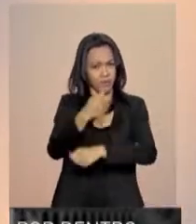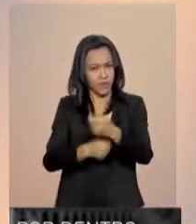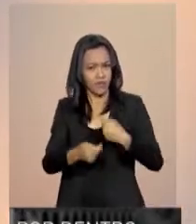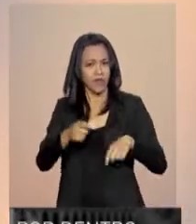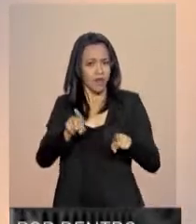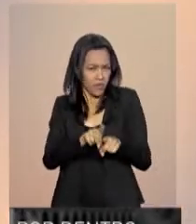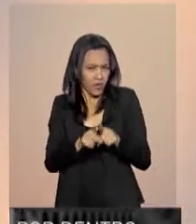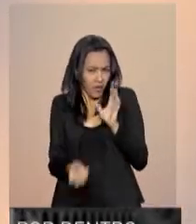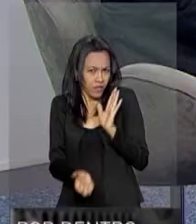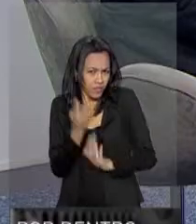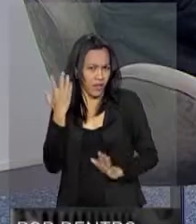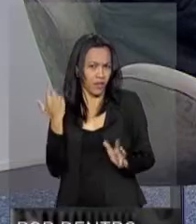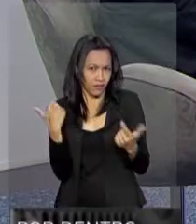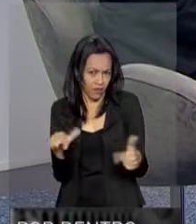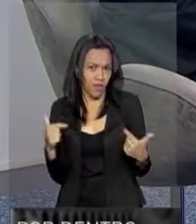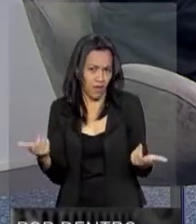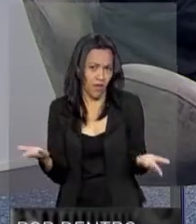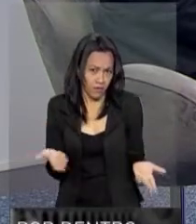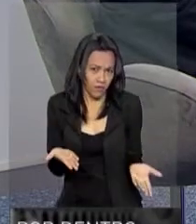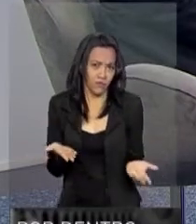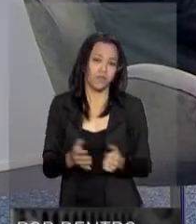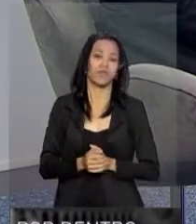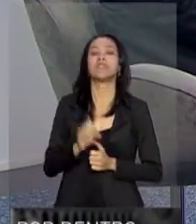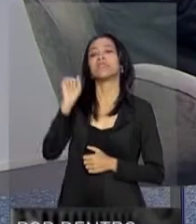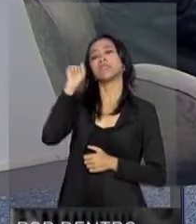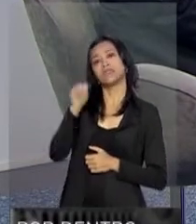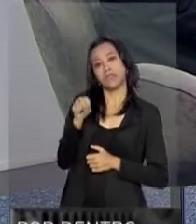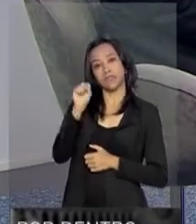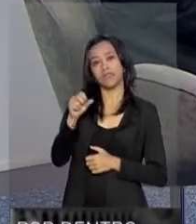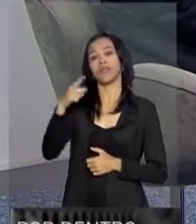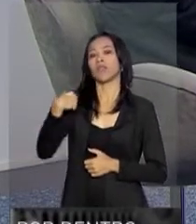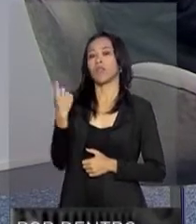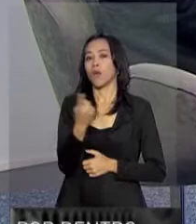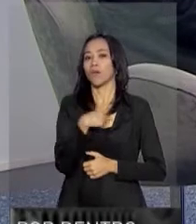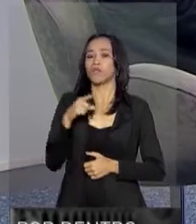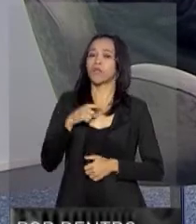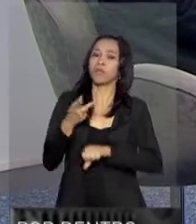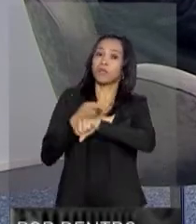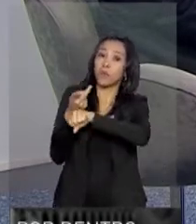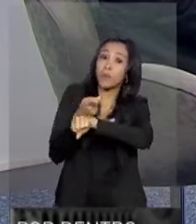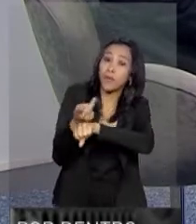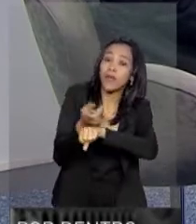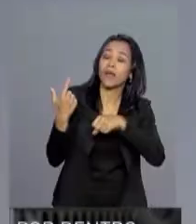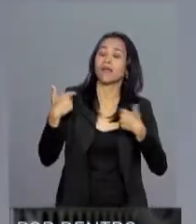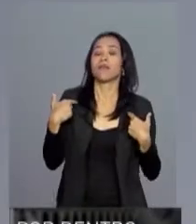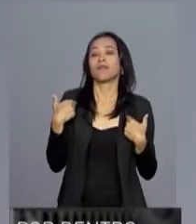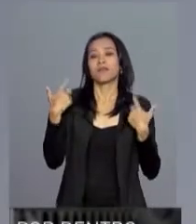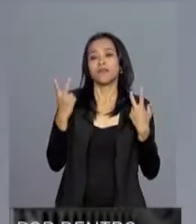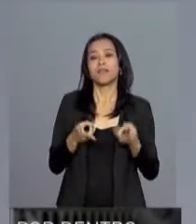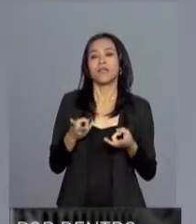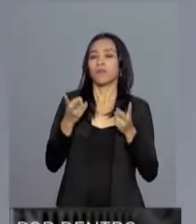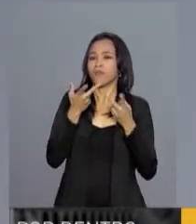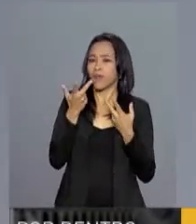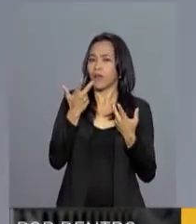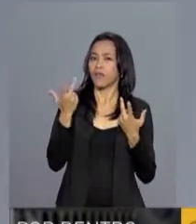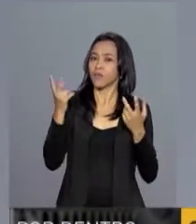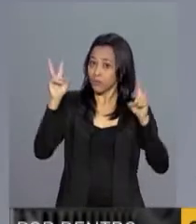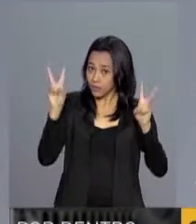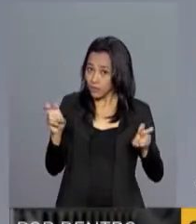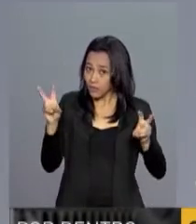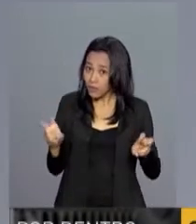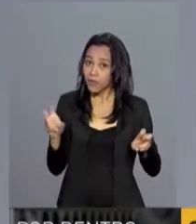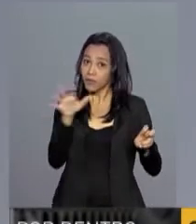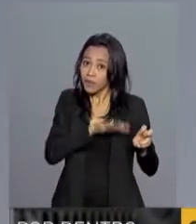gera emprego e renda é isso ministro exatamente carla nós temos procurado enfatizar muito essa dimensão econômica das atividades